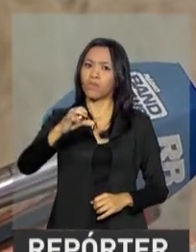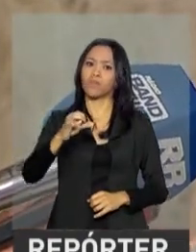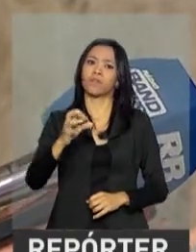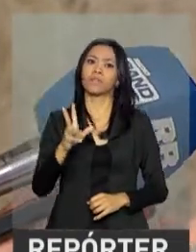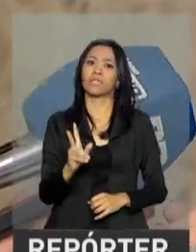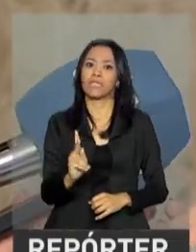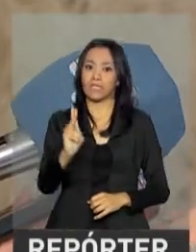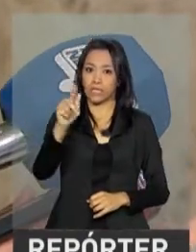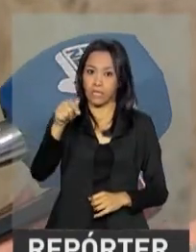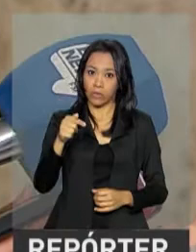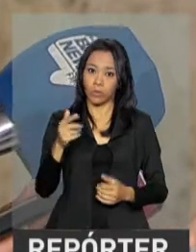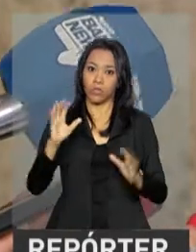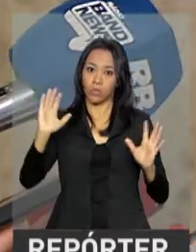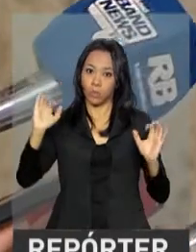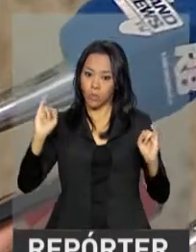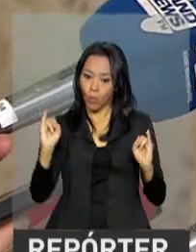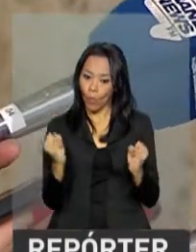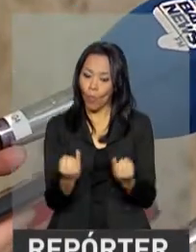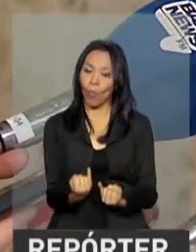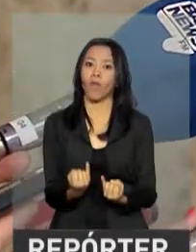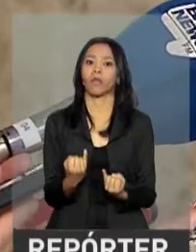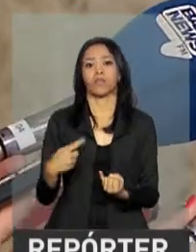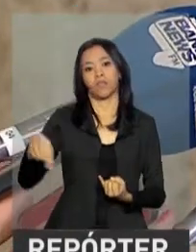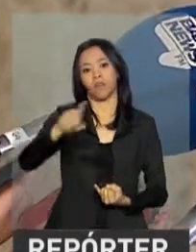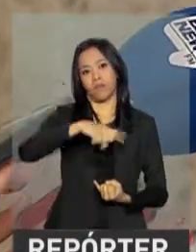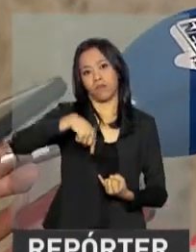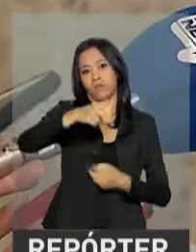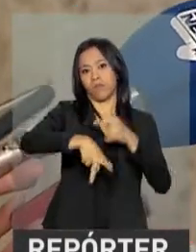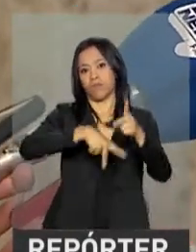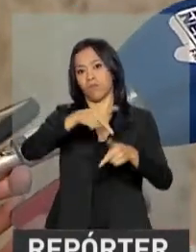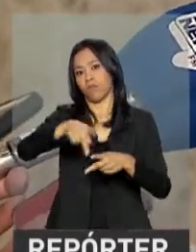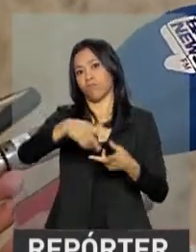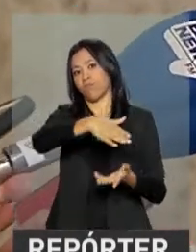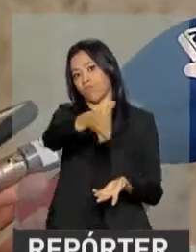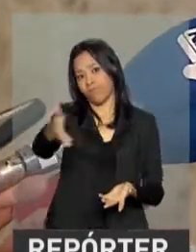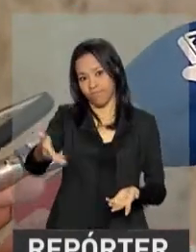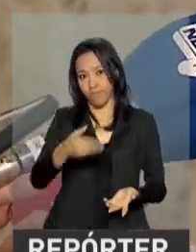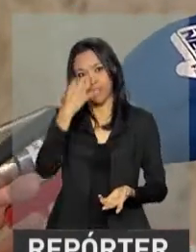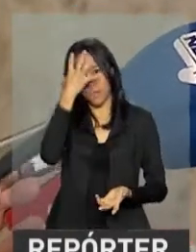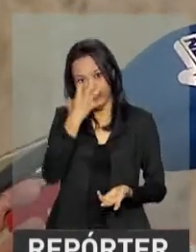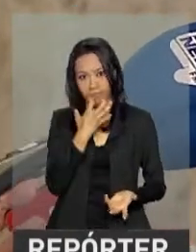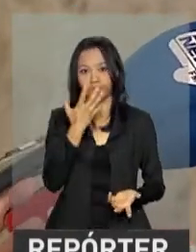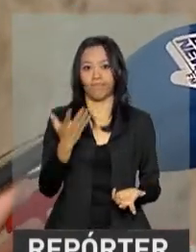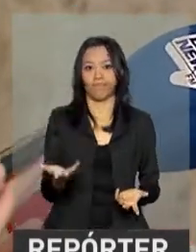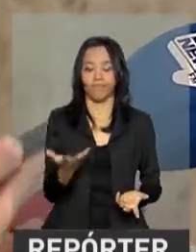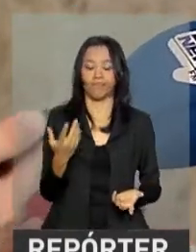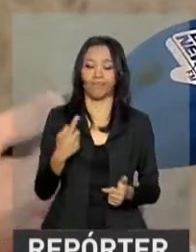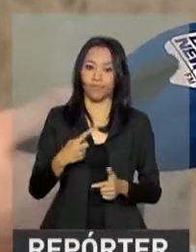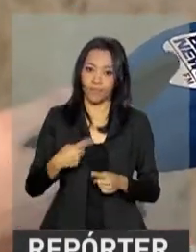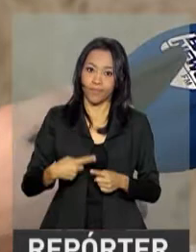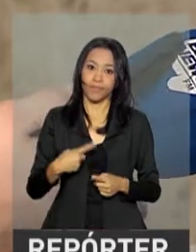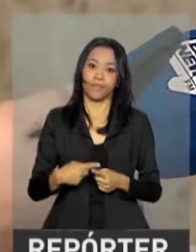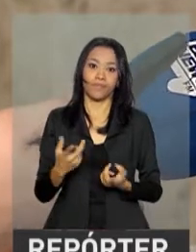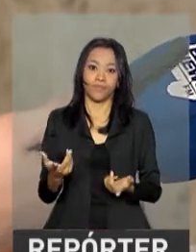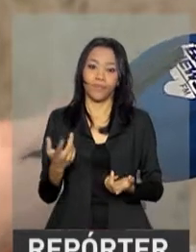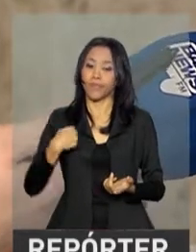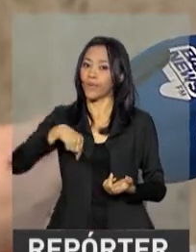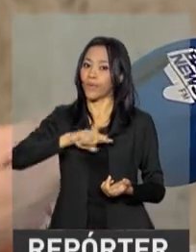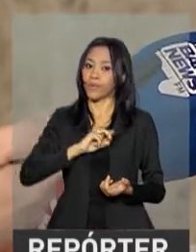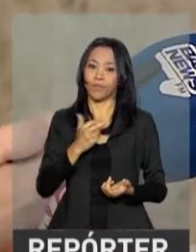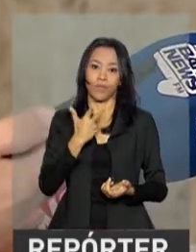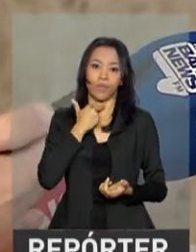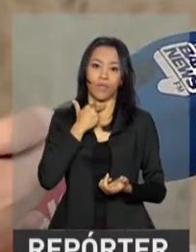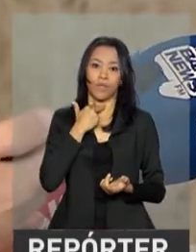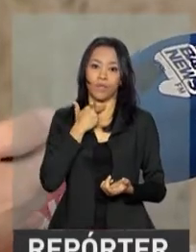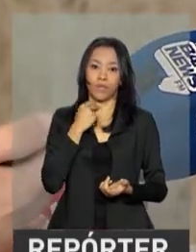8,9 quilos, todos os cidadãos, na média de todos os cidadãos, quer dizer, é uma situação seríssima, é uma crise humanitária que nós não podemos virar